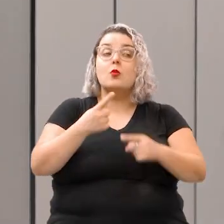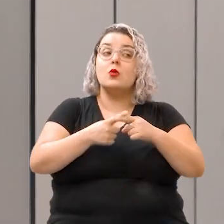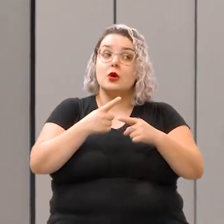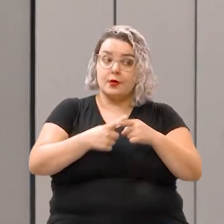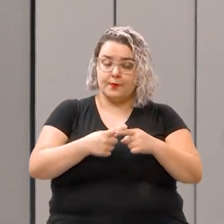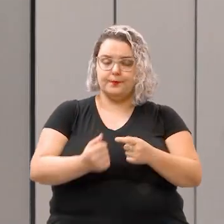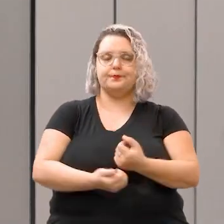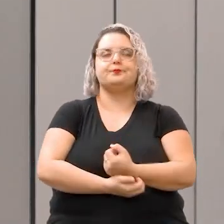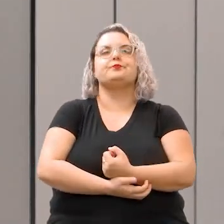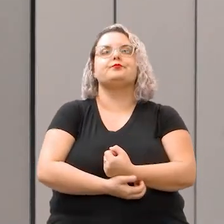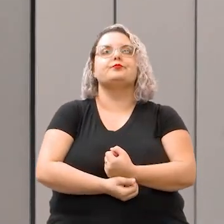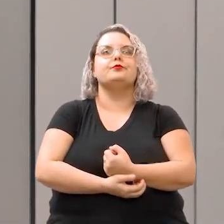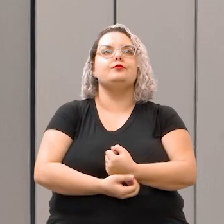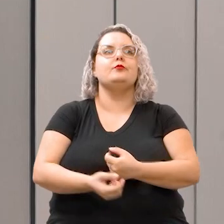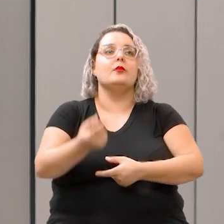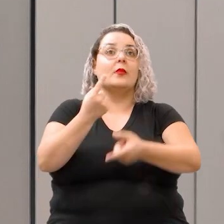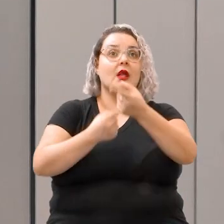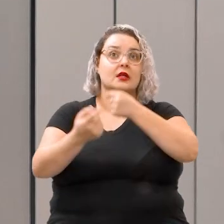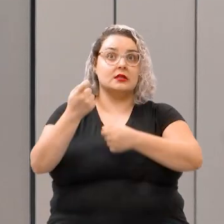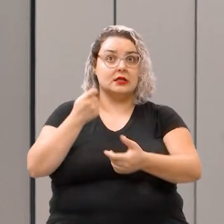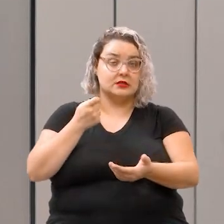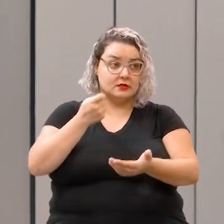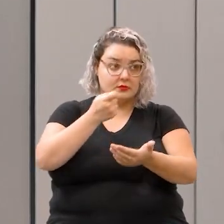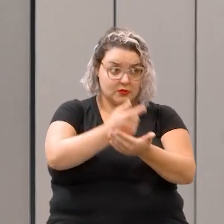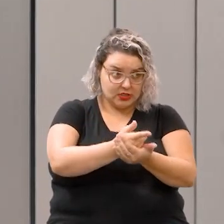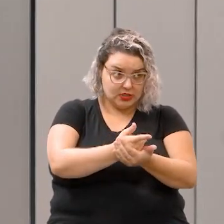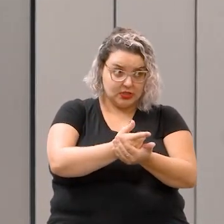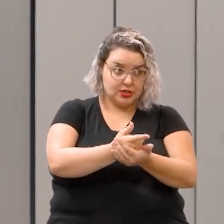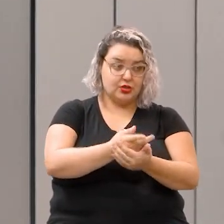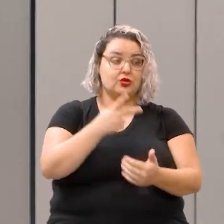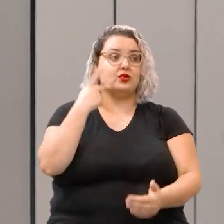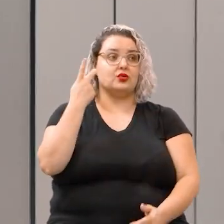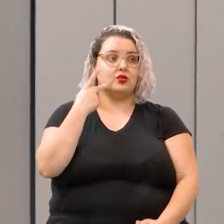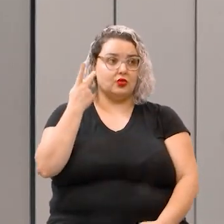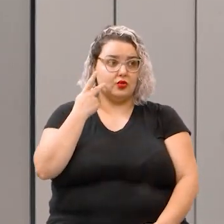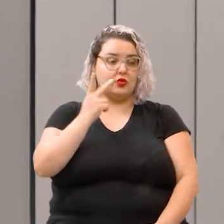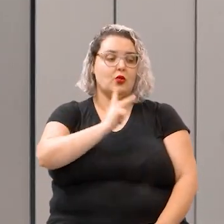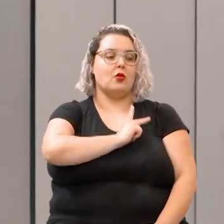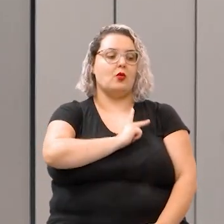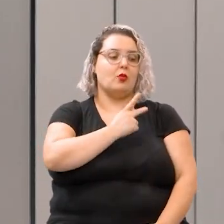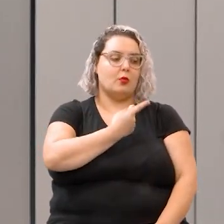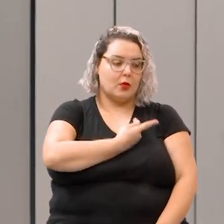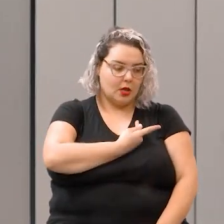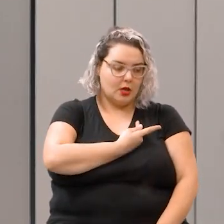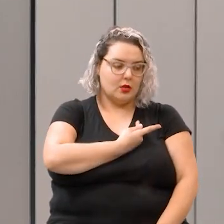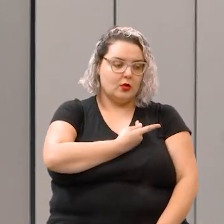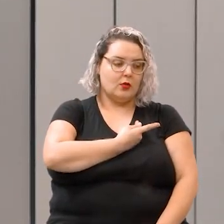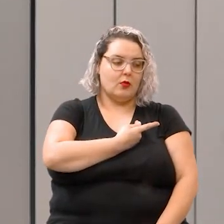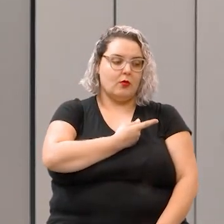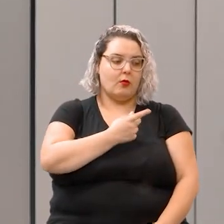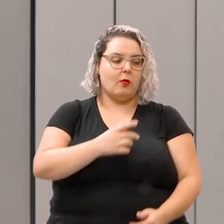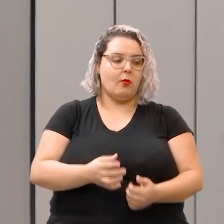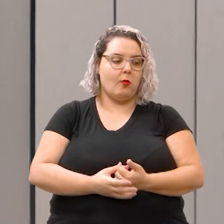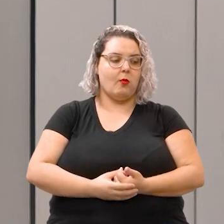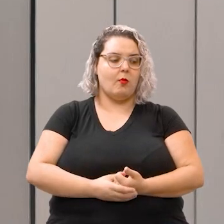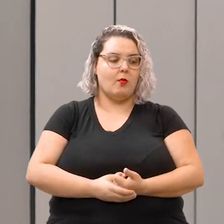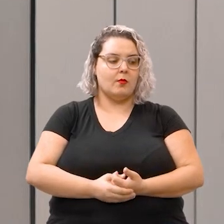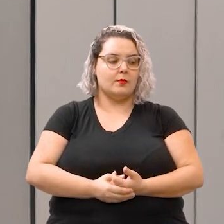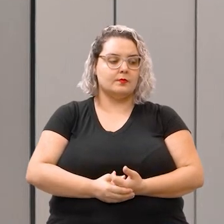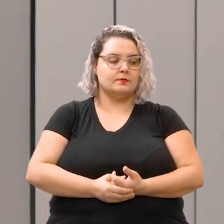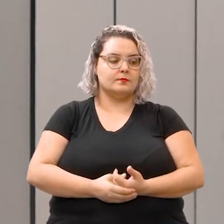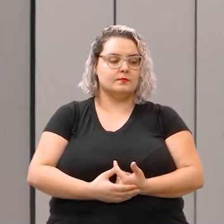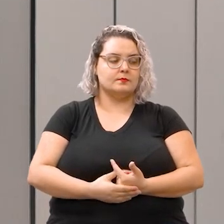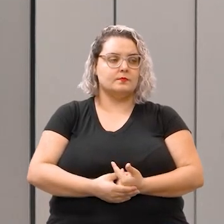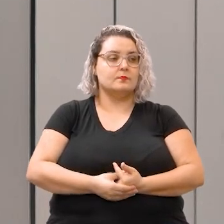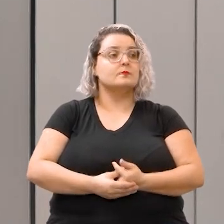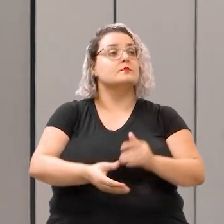inclusive, uma das emendas impositivas do vereador Paulo Haddad, que foi proposta